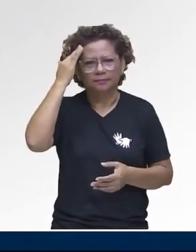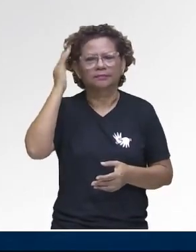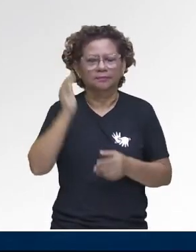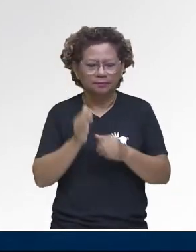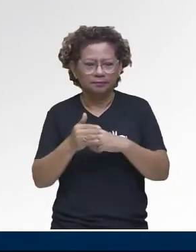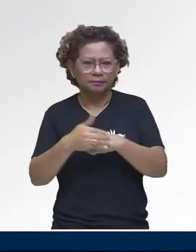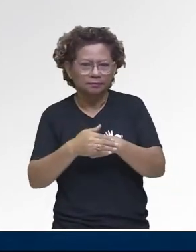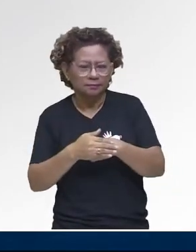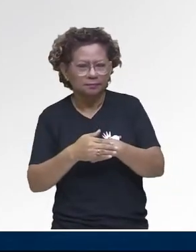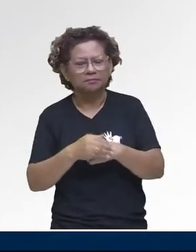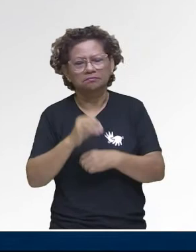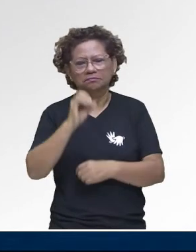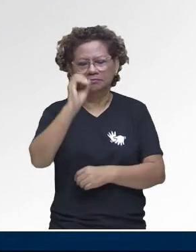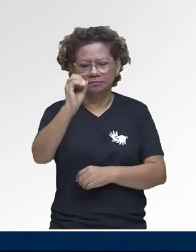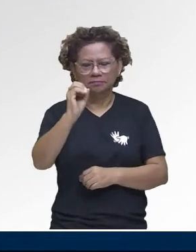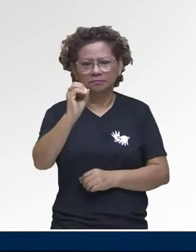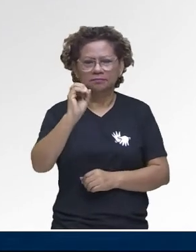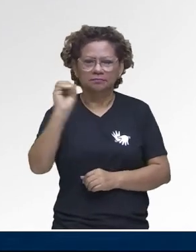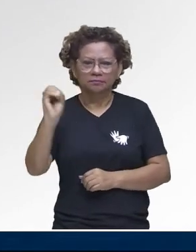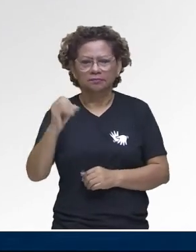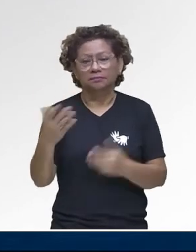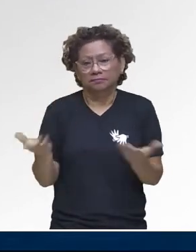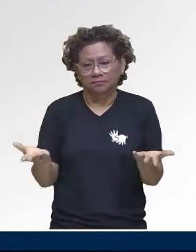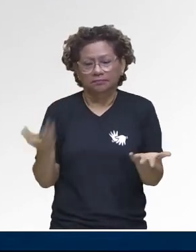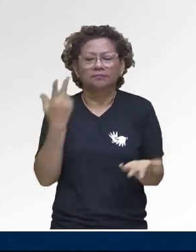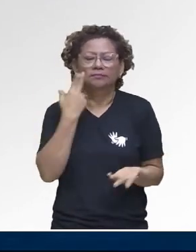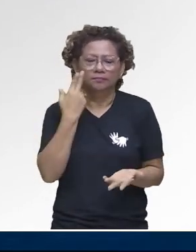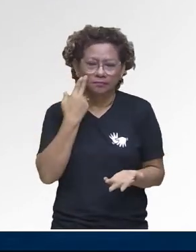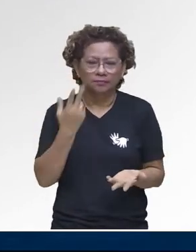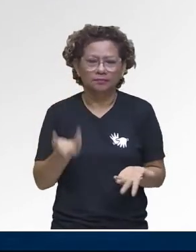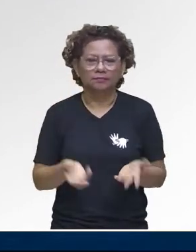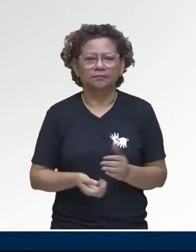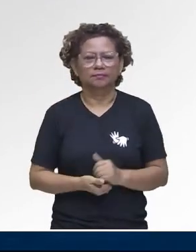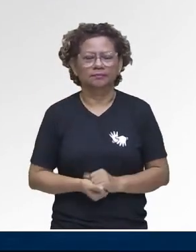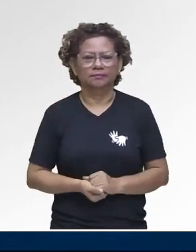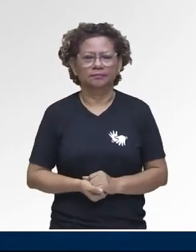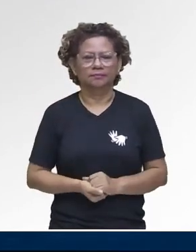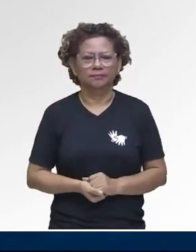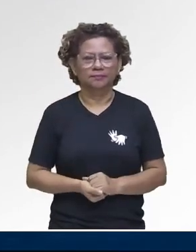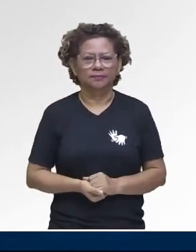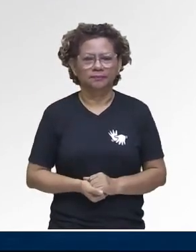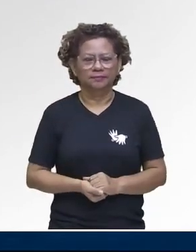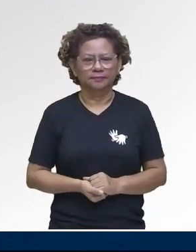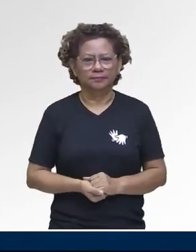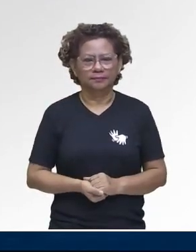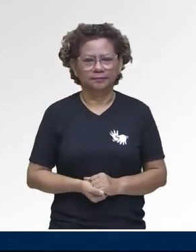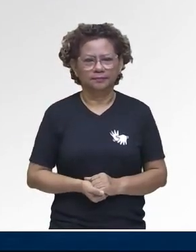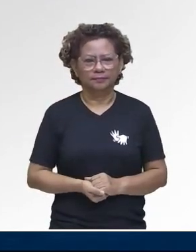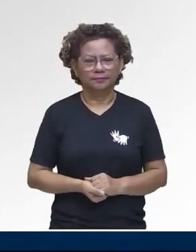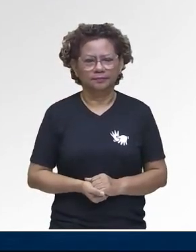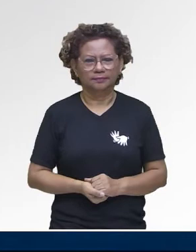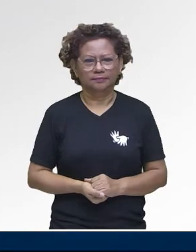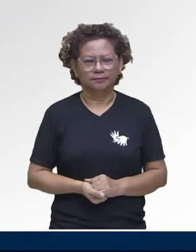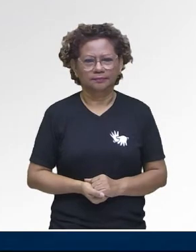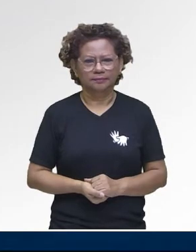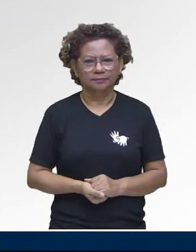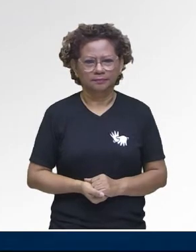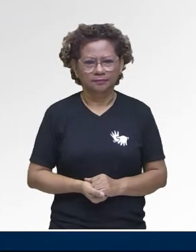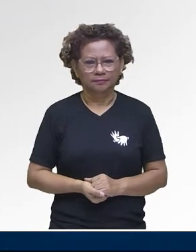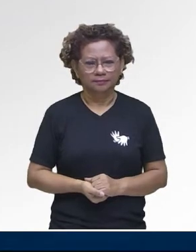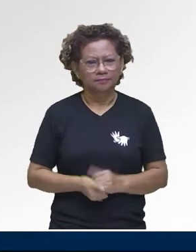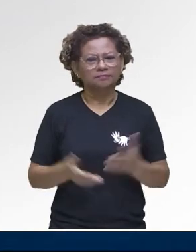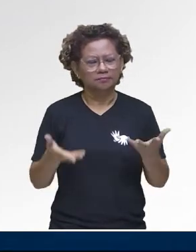elemento neutro, que na verdade é o zero, para estabelecer então aqui a possibilidade de somar. Vamos fazer a